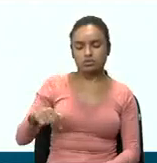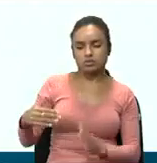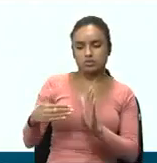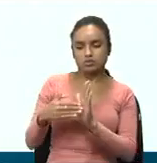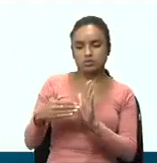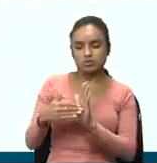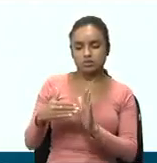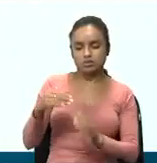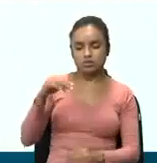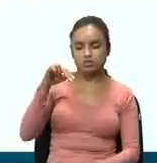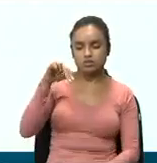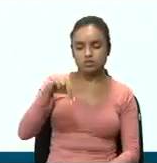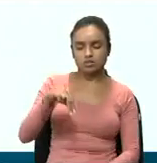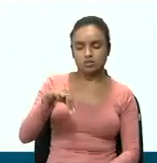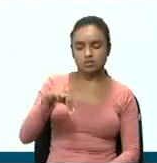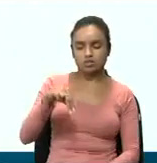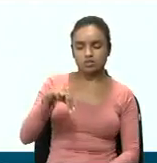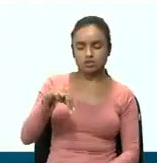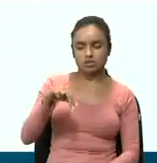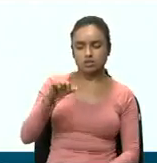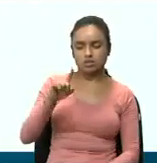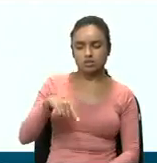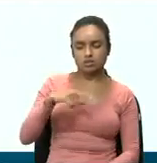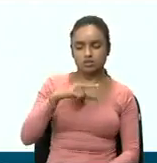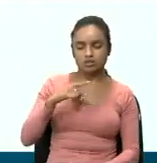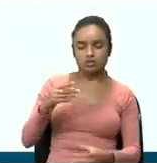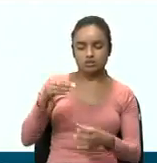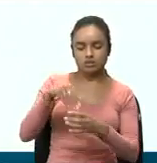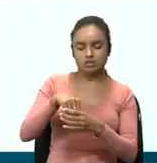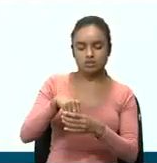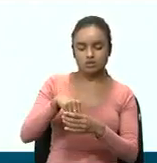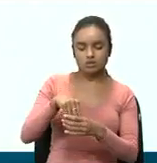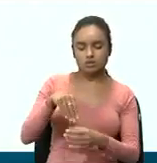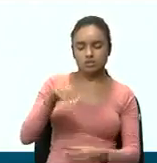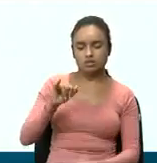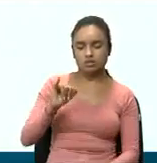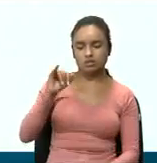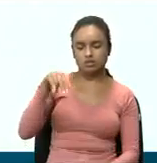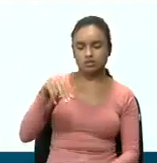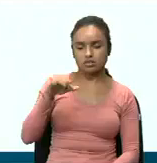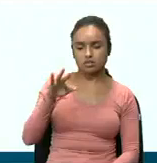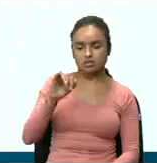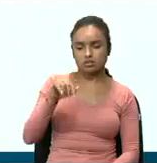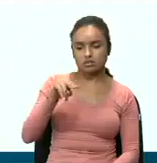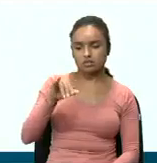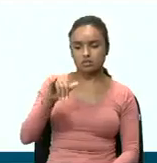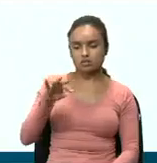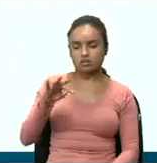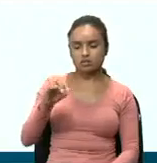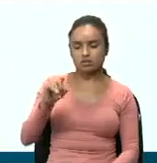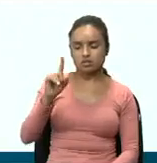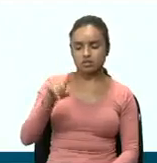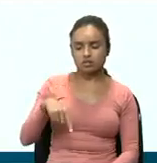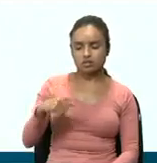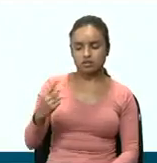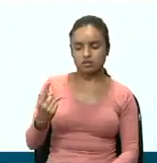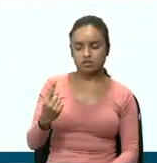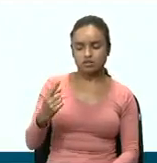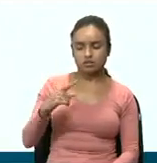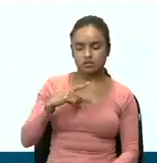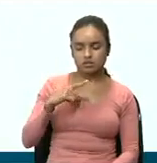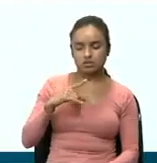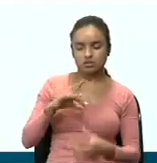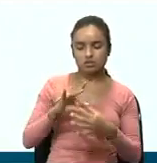de n tendendo ao infinito de 1 sobre 2n,